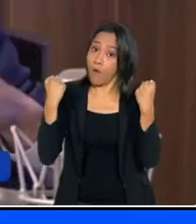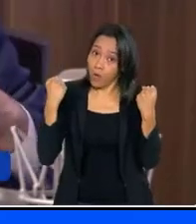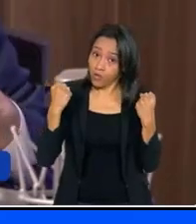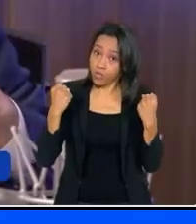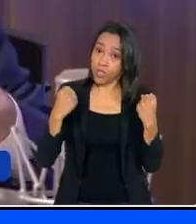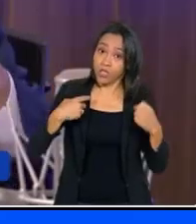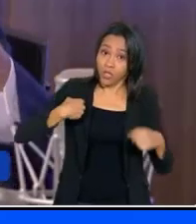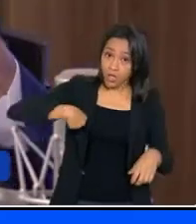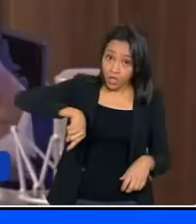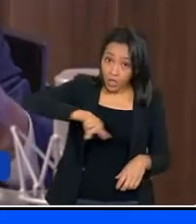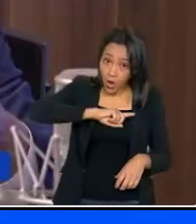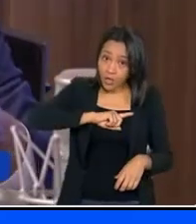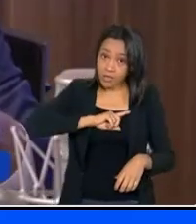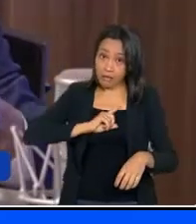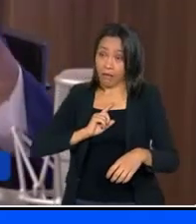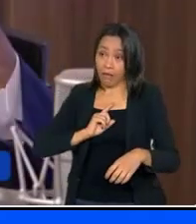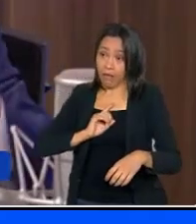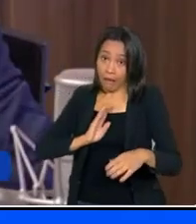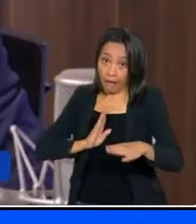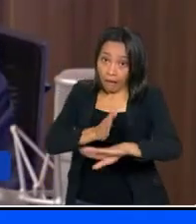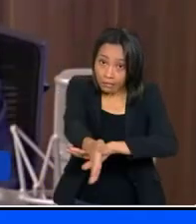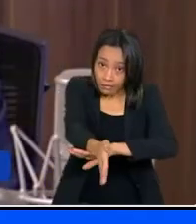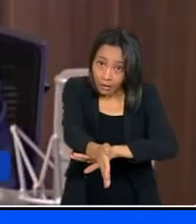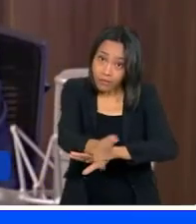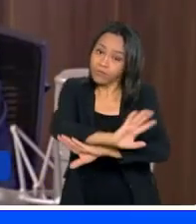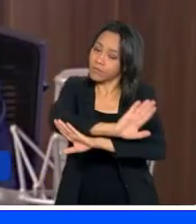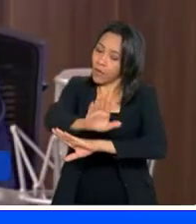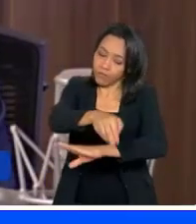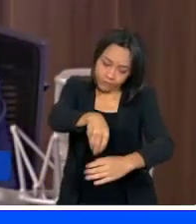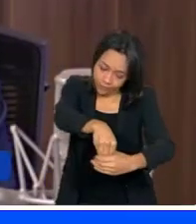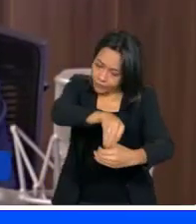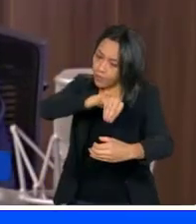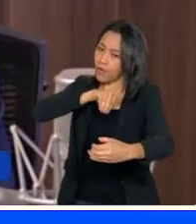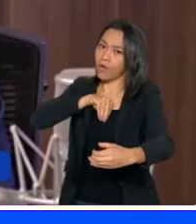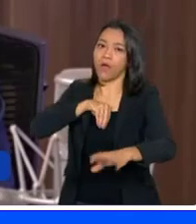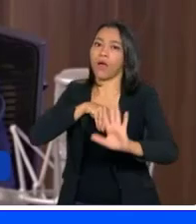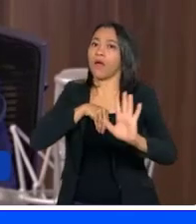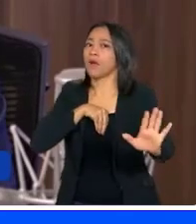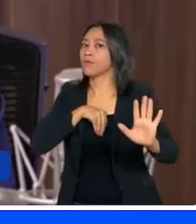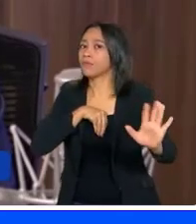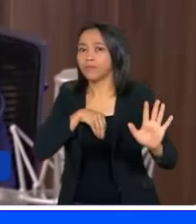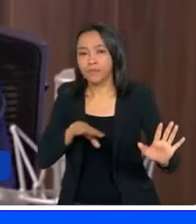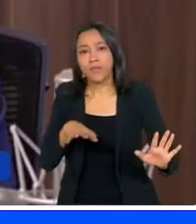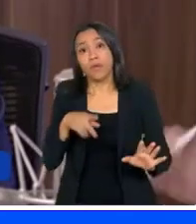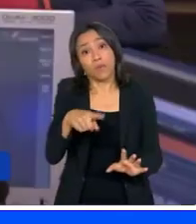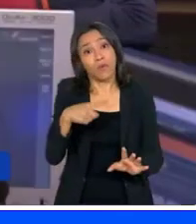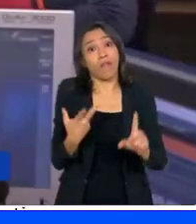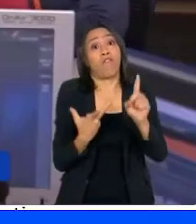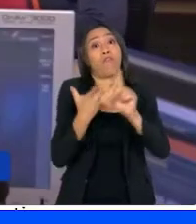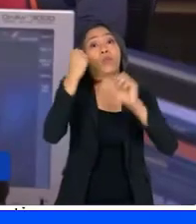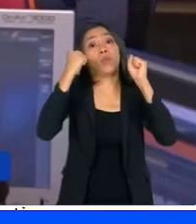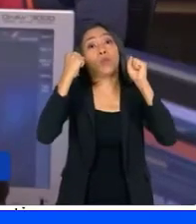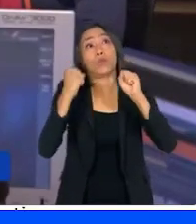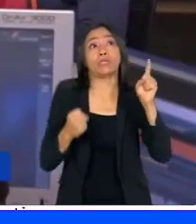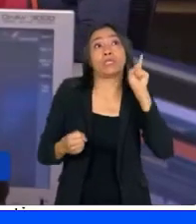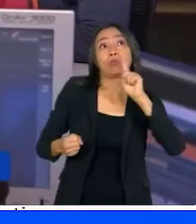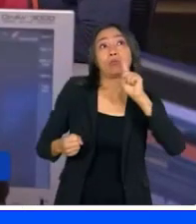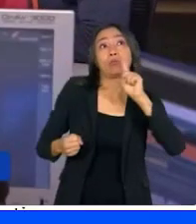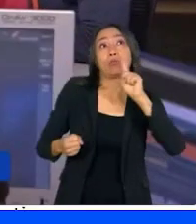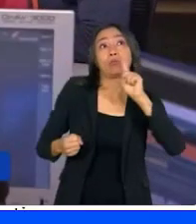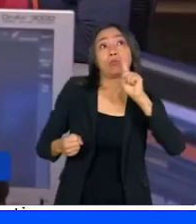não entre nessa guerra tarifária, porque uma guerra tarifária não tem vitoriosos no mundo nesse momento. Não tem ganhadores, né, ministro?